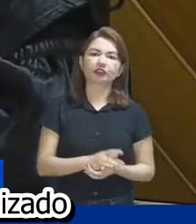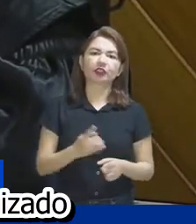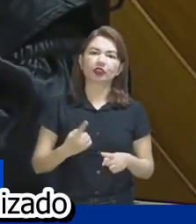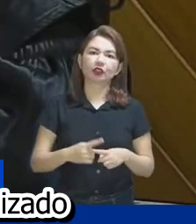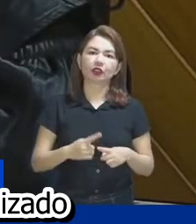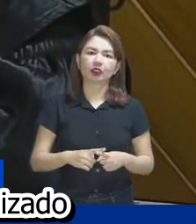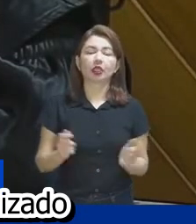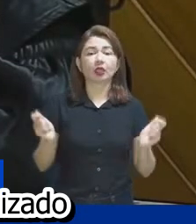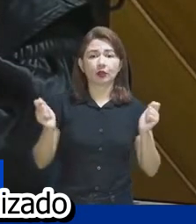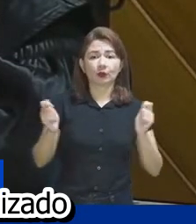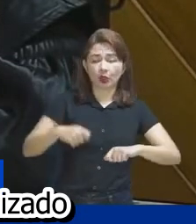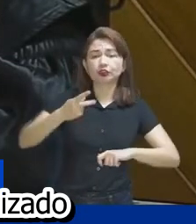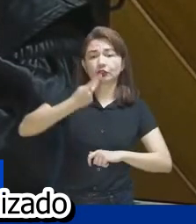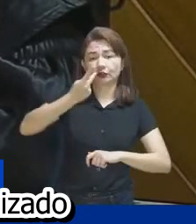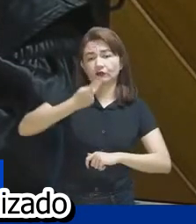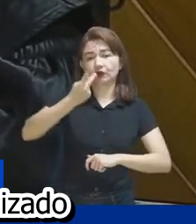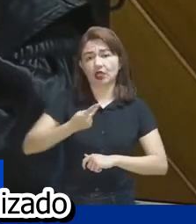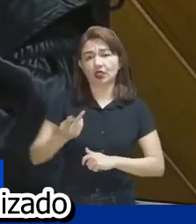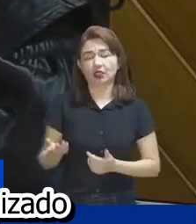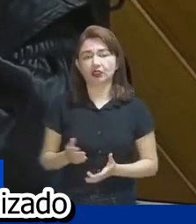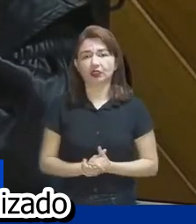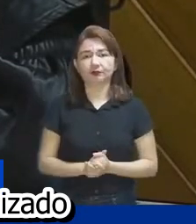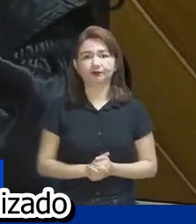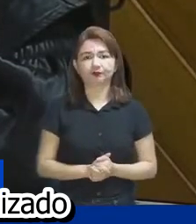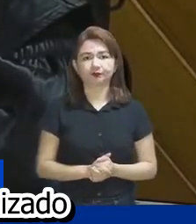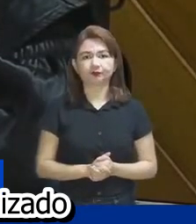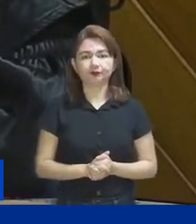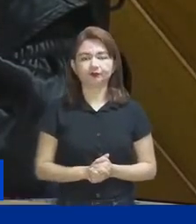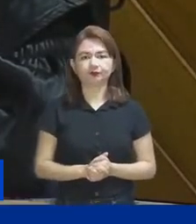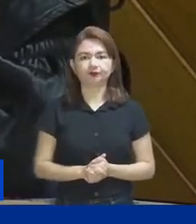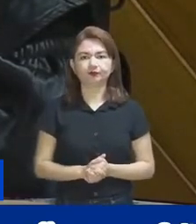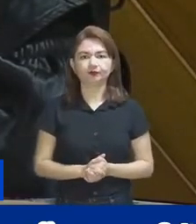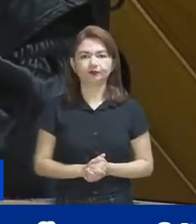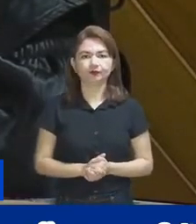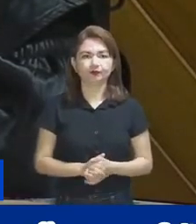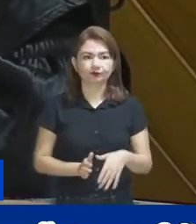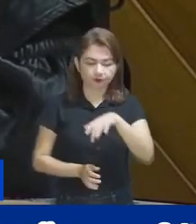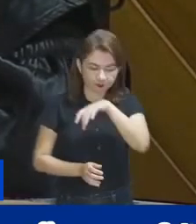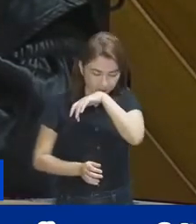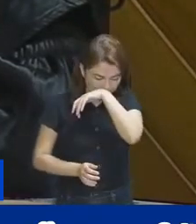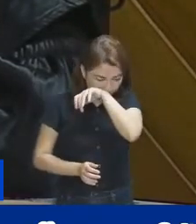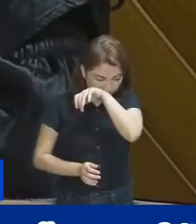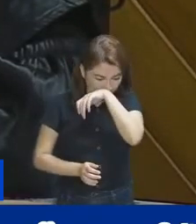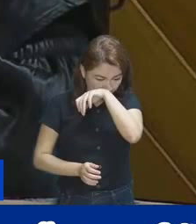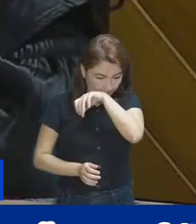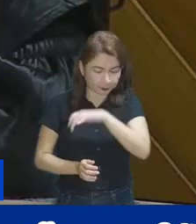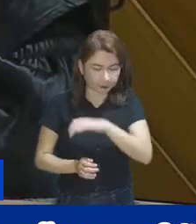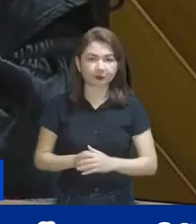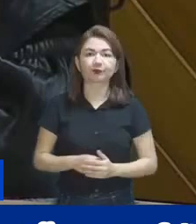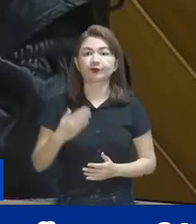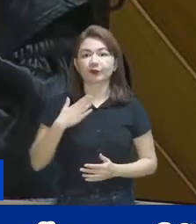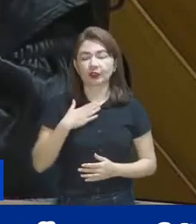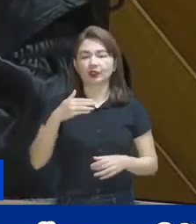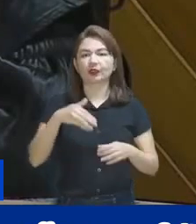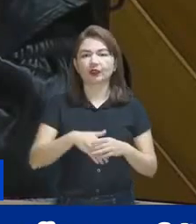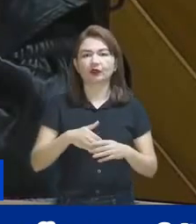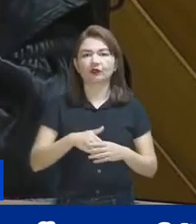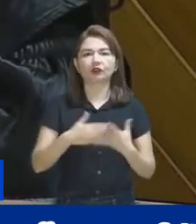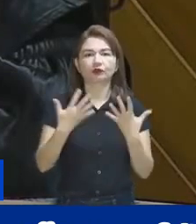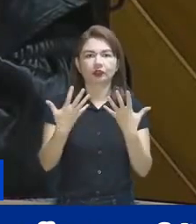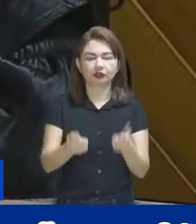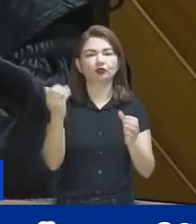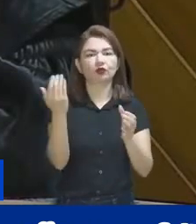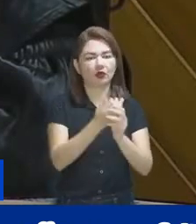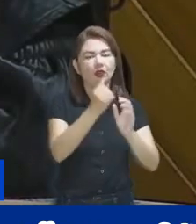oportunizado manifestar-se sobre a multicitada irregularidade. Ante o exposto, voto no sentido de acolher os embargos